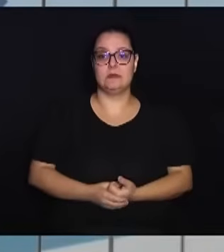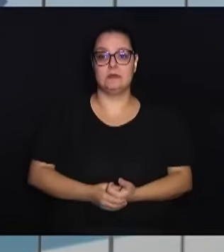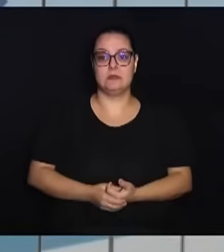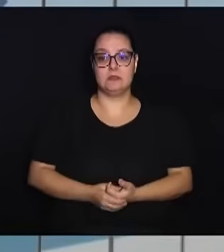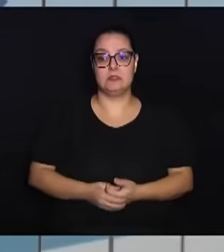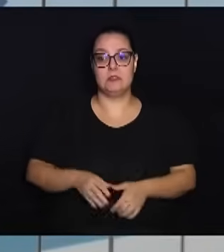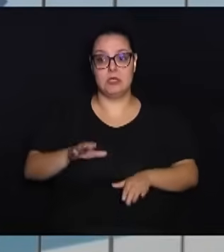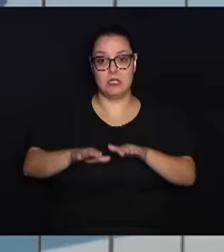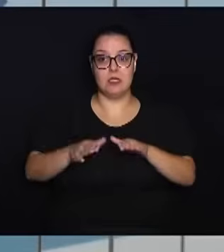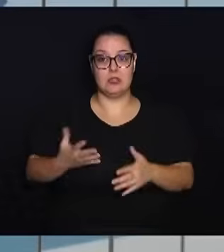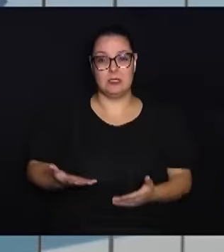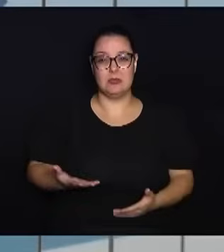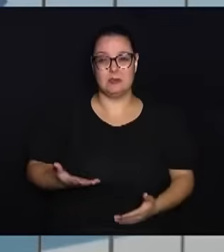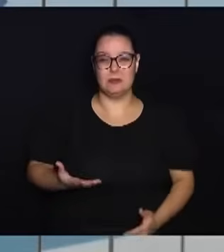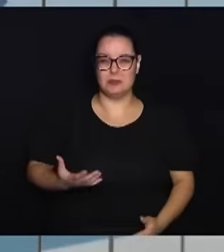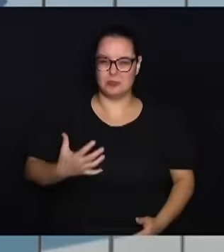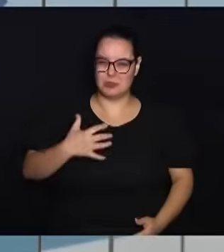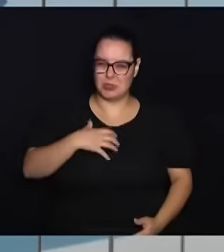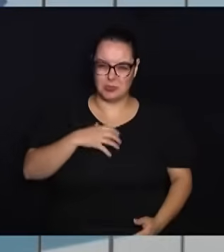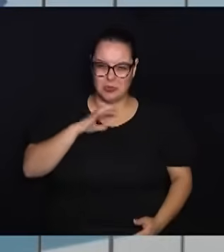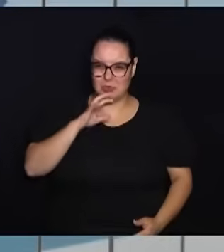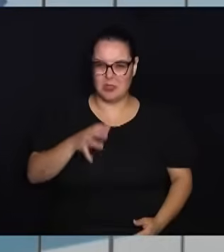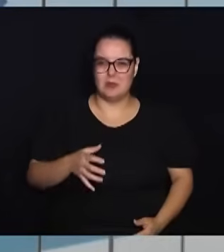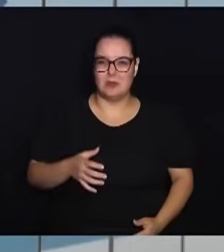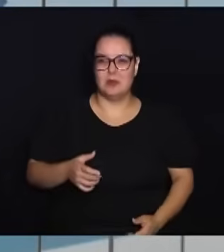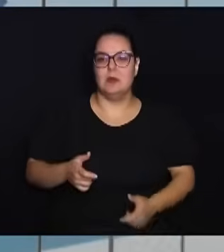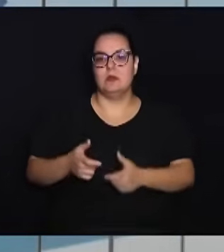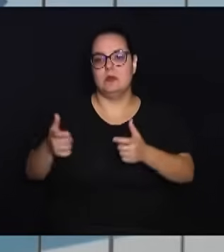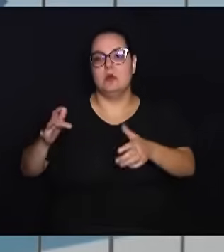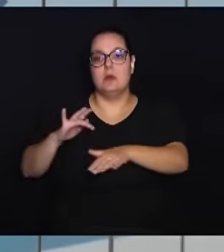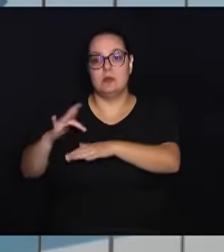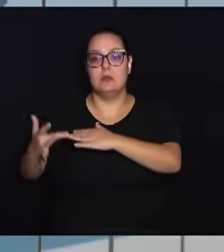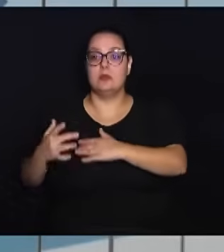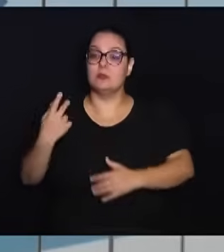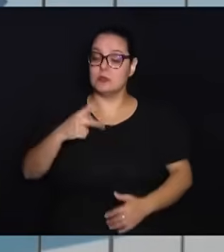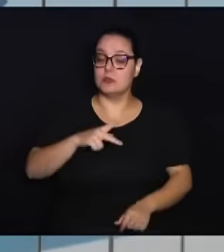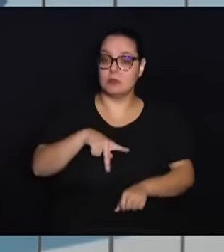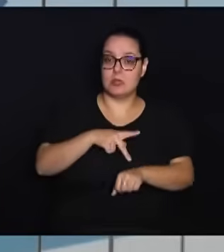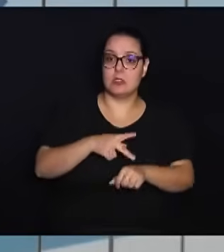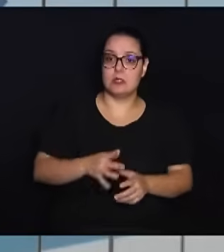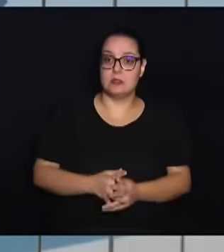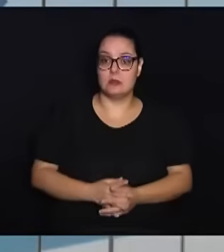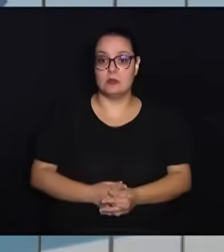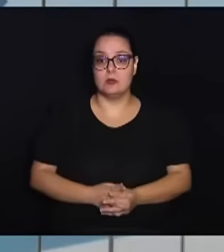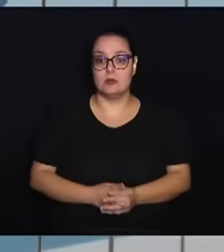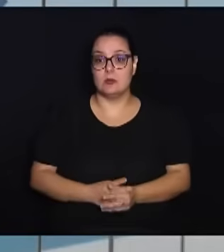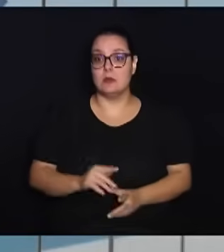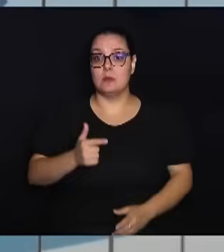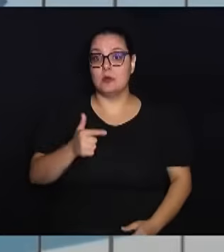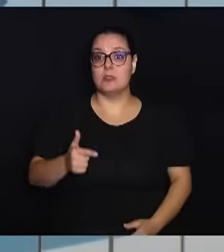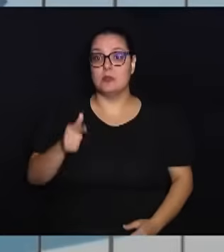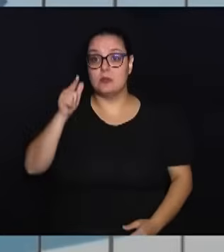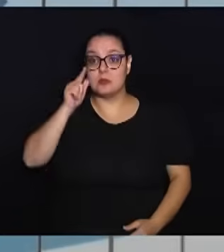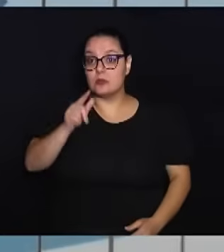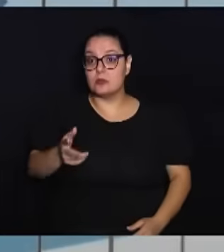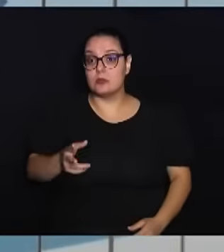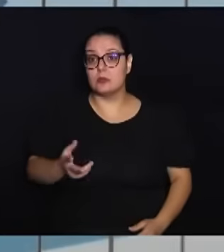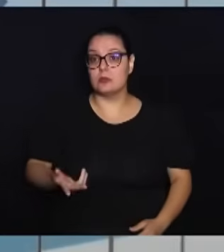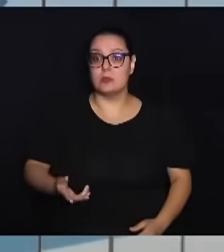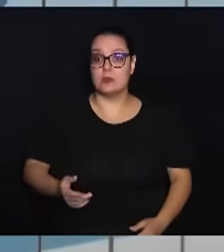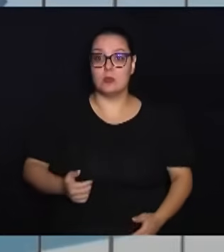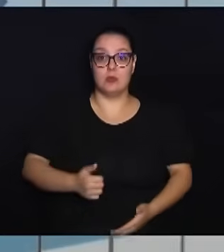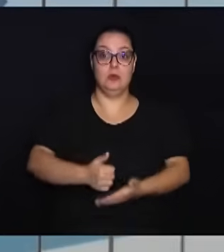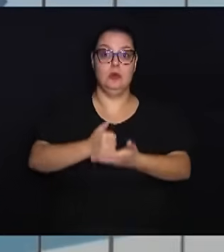até bastante doentia, assim, por uma boa parte da imprensa do seu país, né? Por ele não ter alcançado um título pela